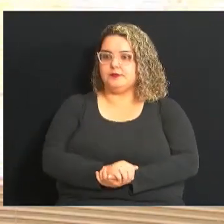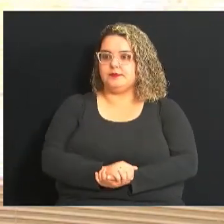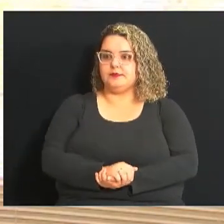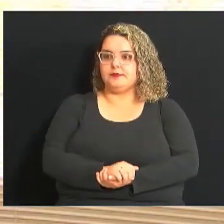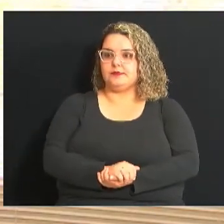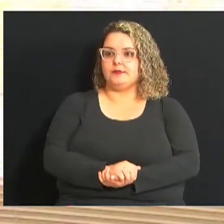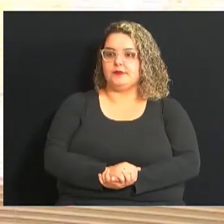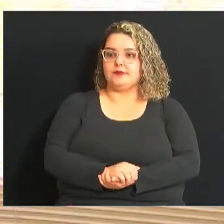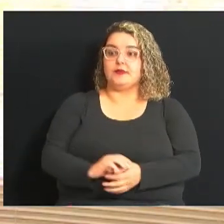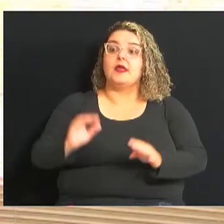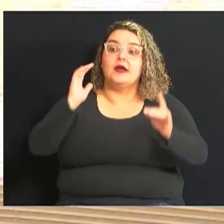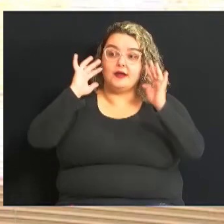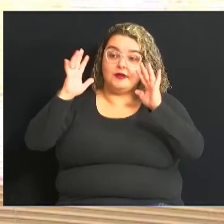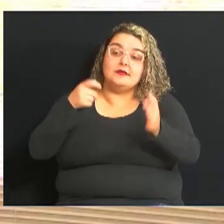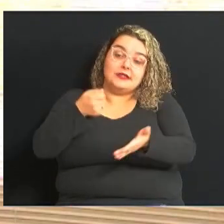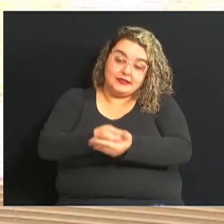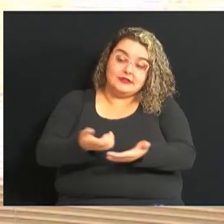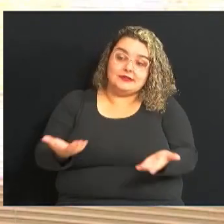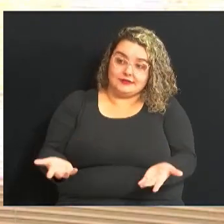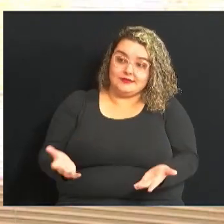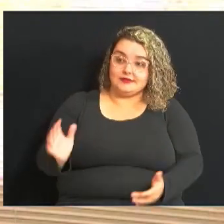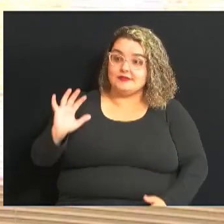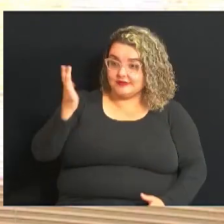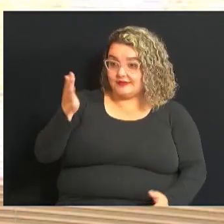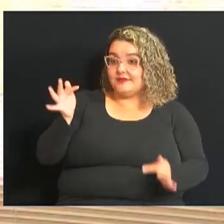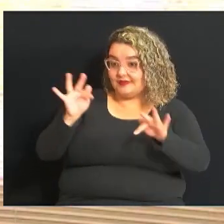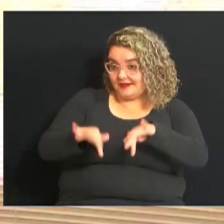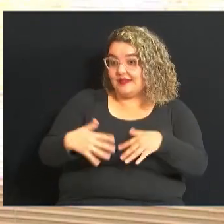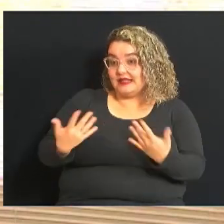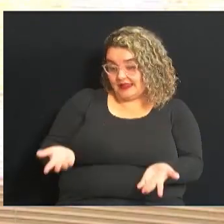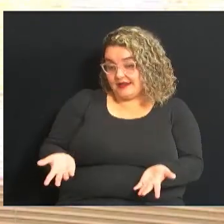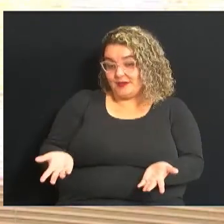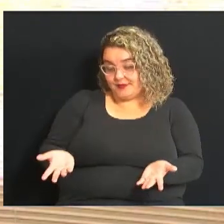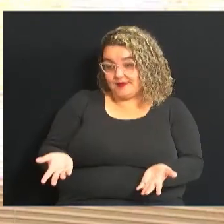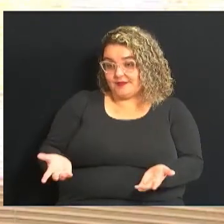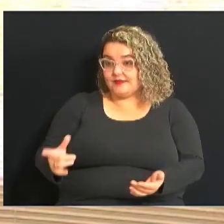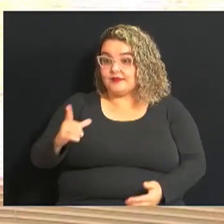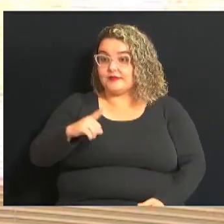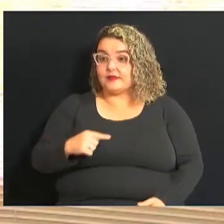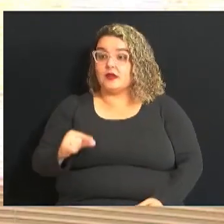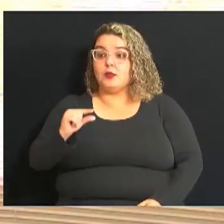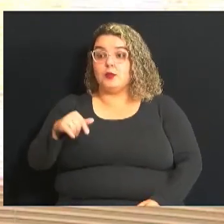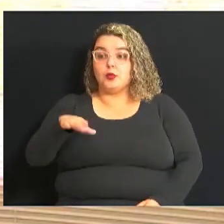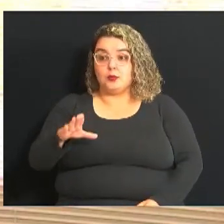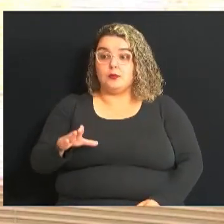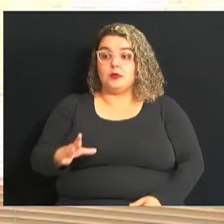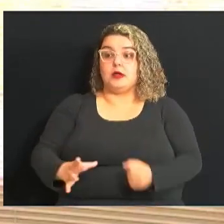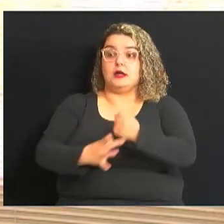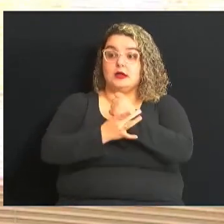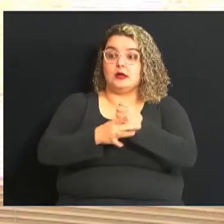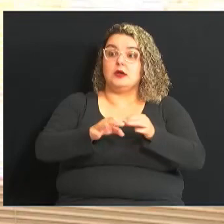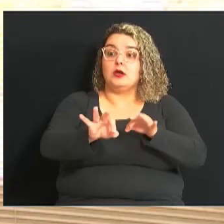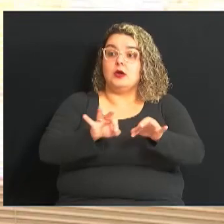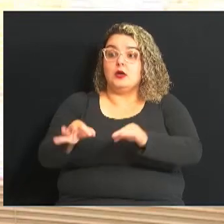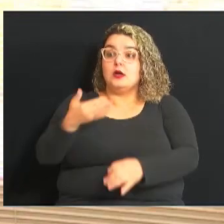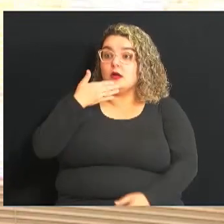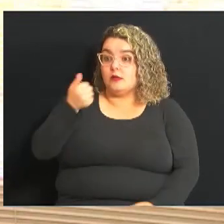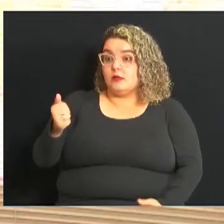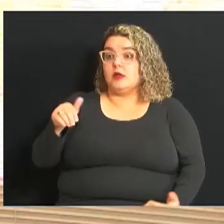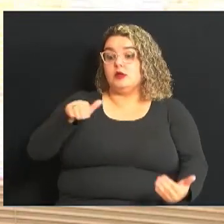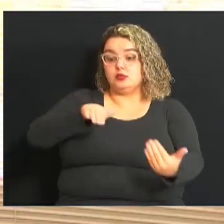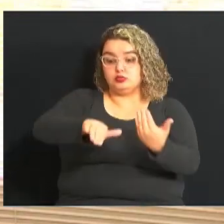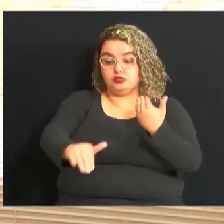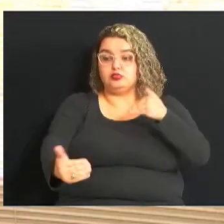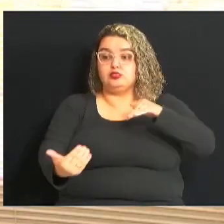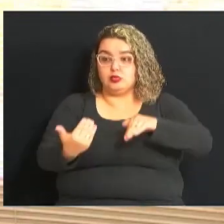É um sonho que está sendo realizado finalmente. A gente vai poder ter um pouco mais de segurança, organizar melhor o trânsito, deixar o